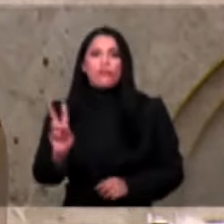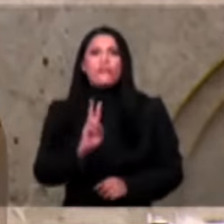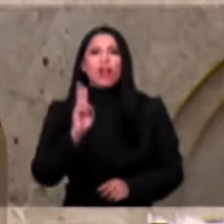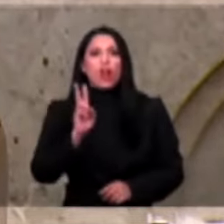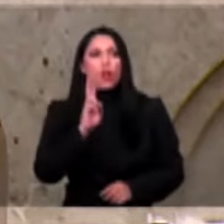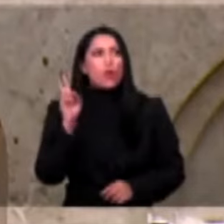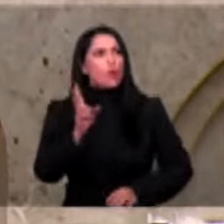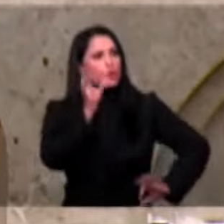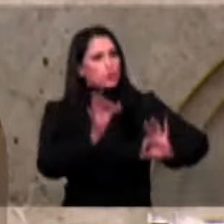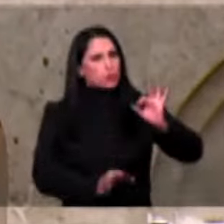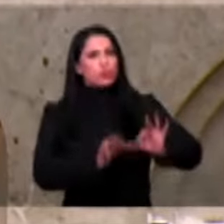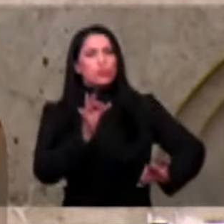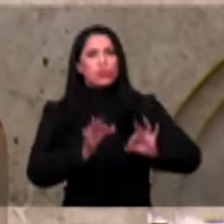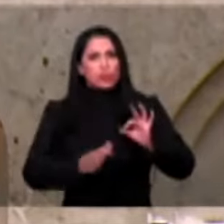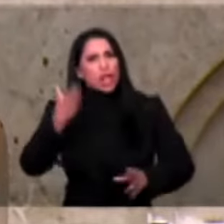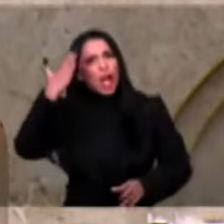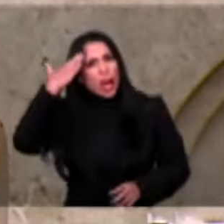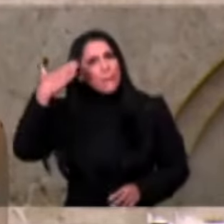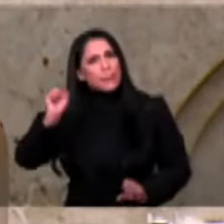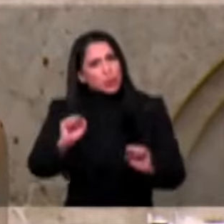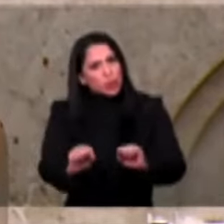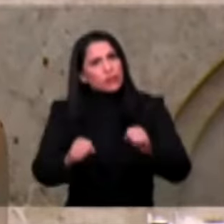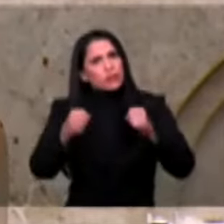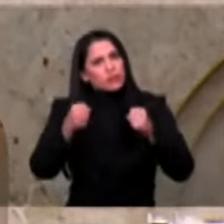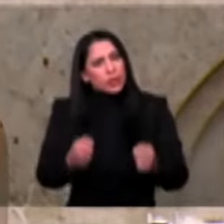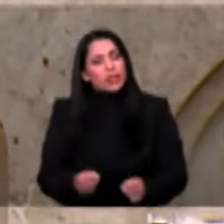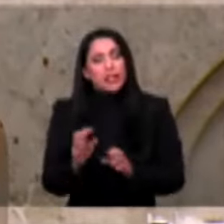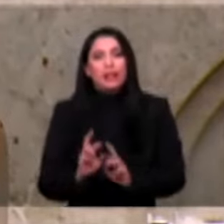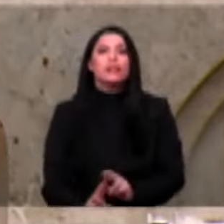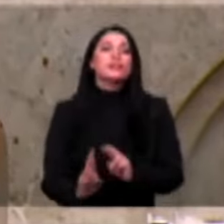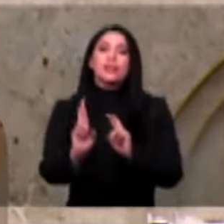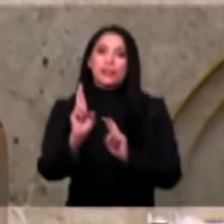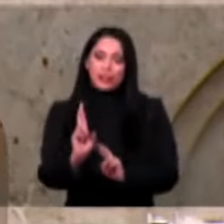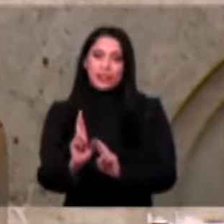justiça, prudência, fortaleza e esperança,